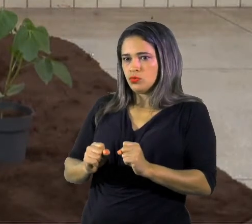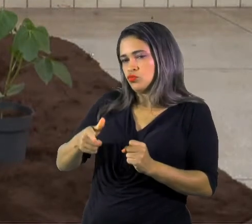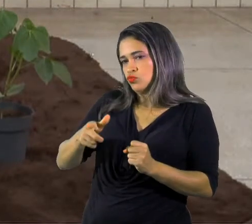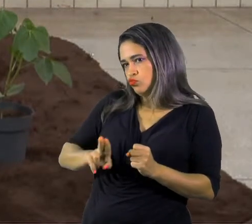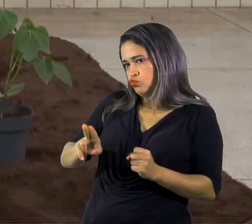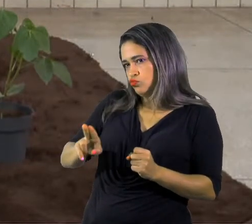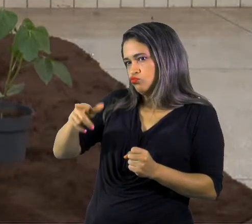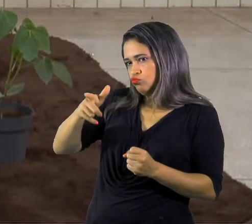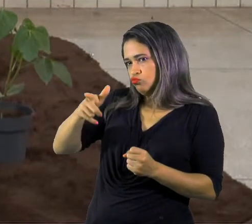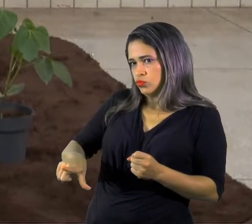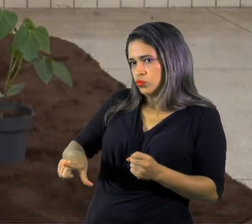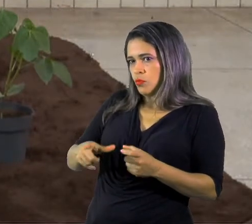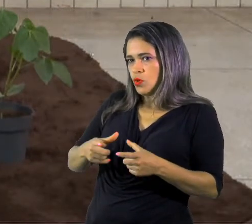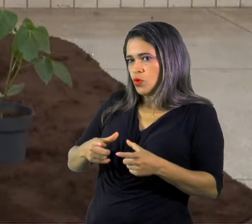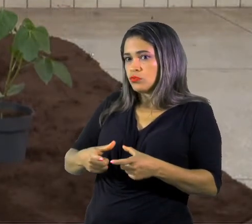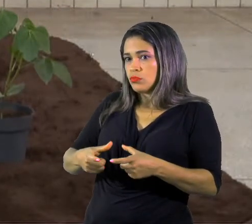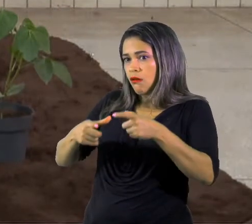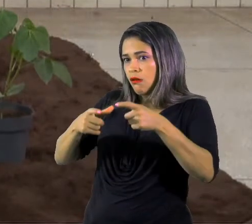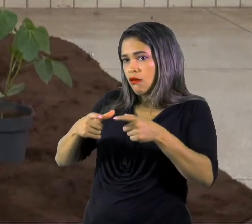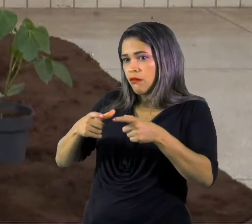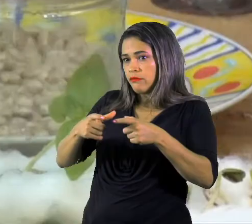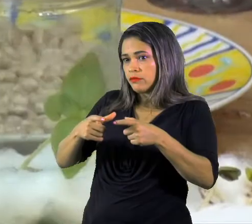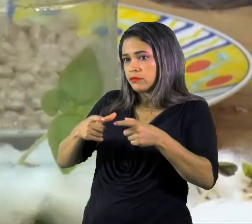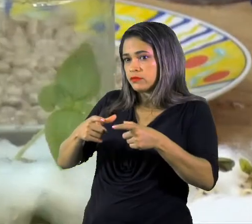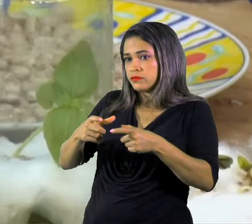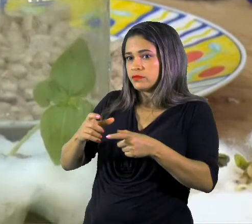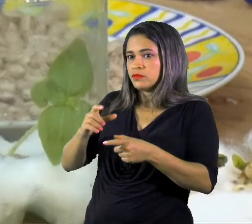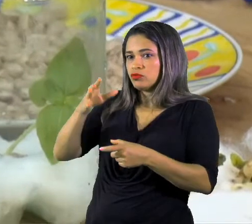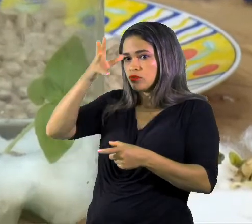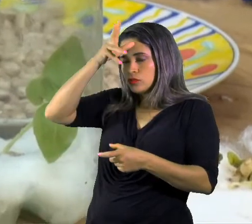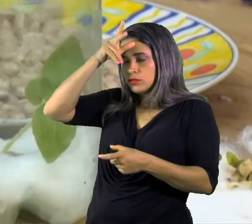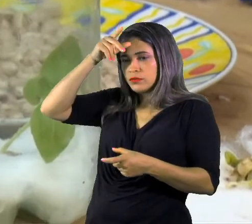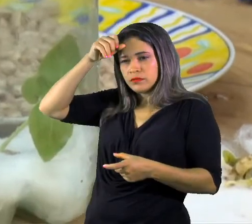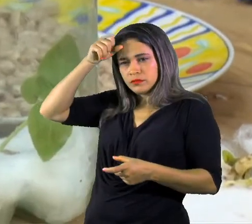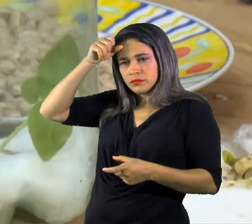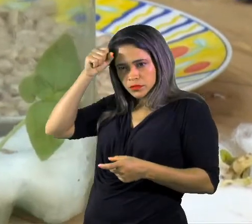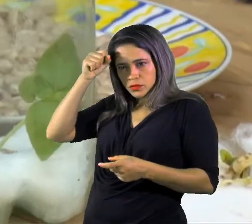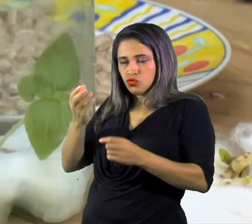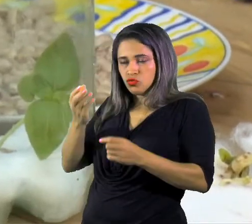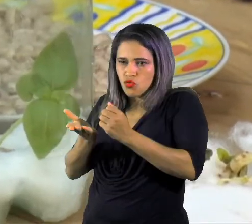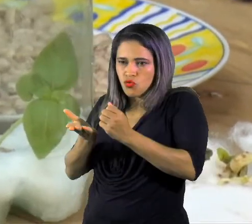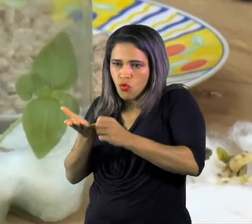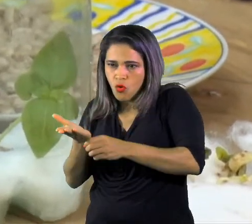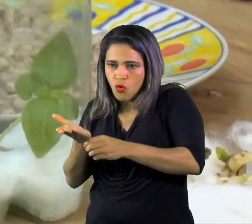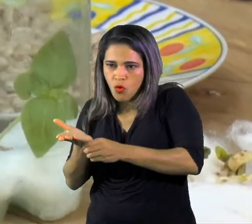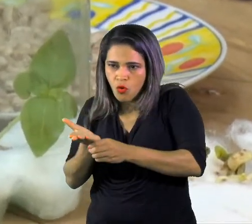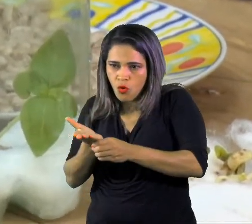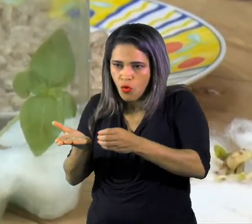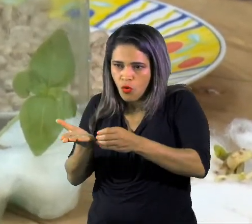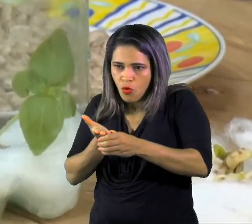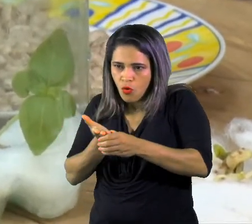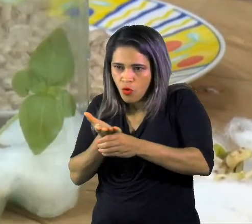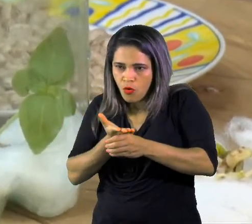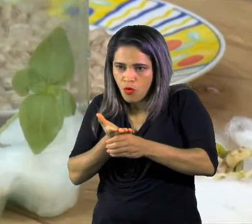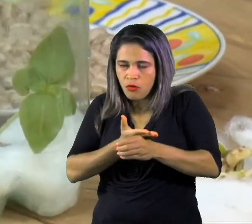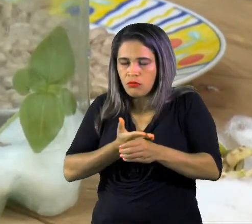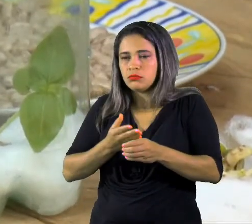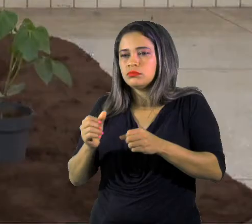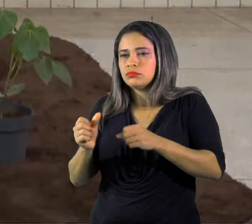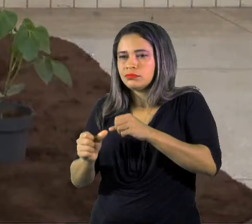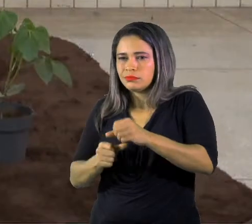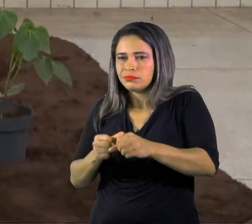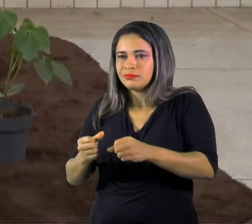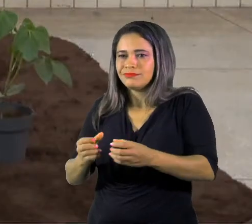reaproveitado, como uma garrafinha PET que a gente iria jogar fora, a gente corta o fundinho dela e reaproveita, transformando em